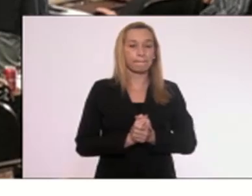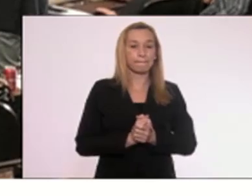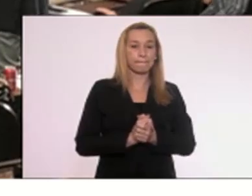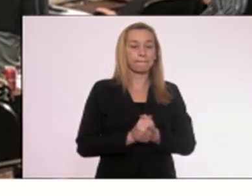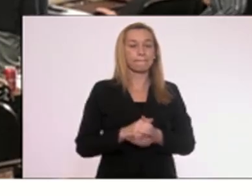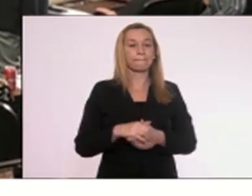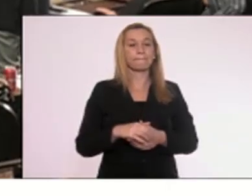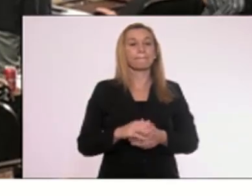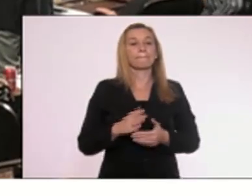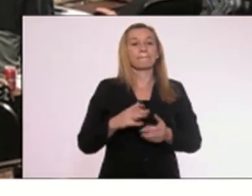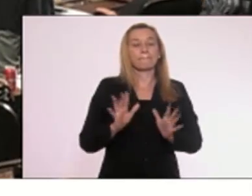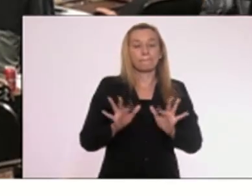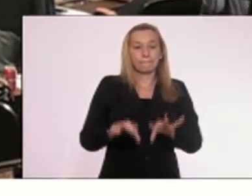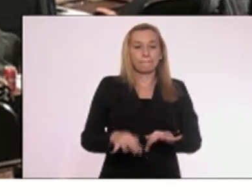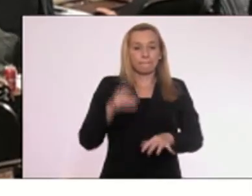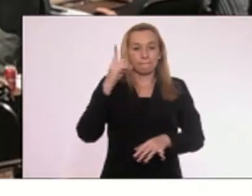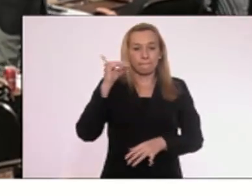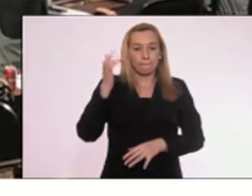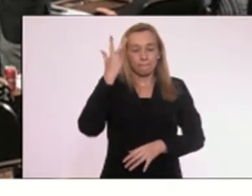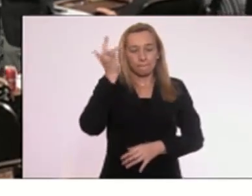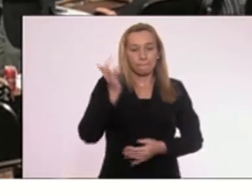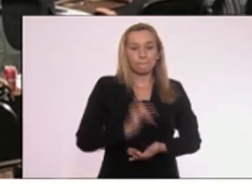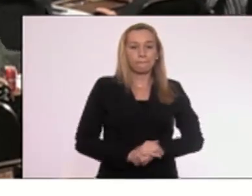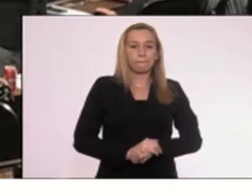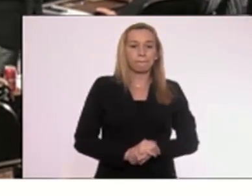Redação final no dia de amanhã.